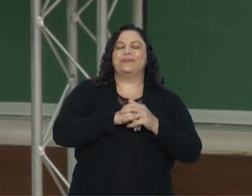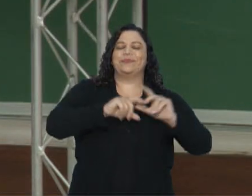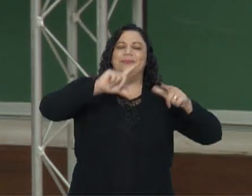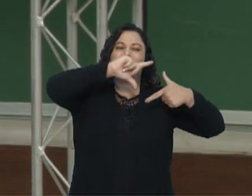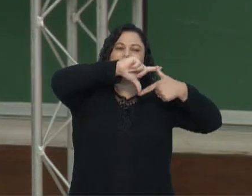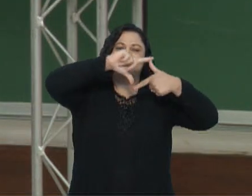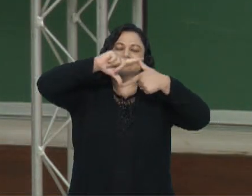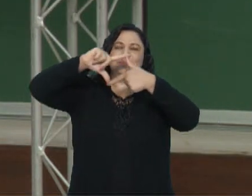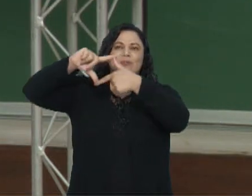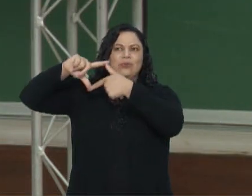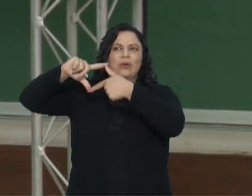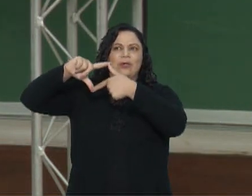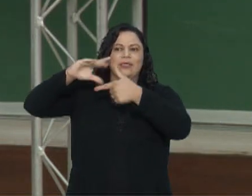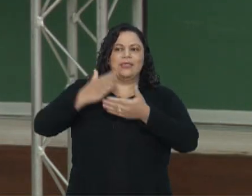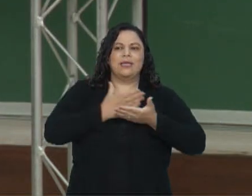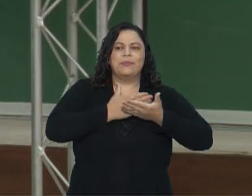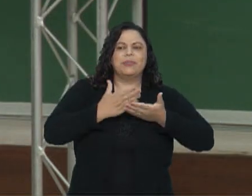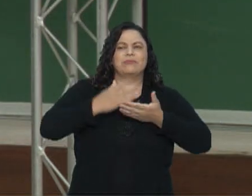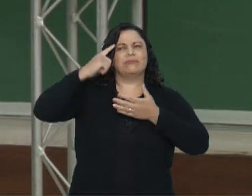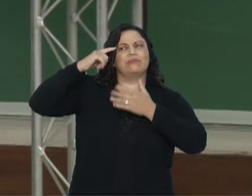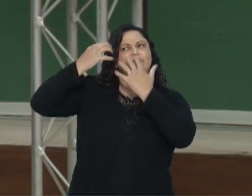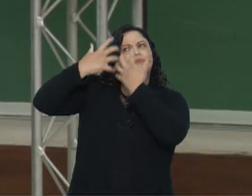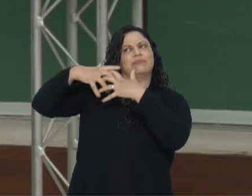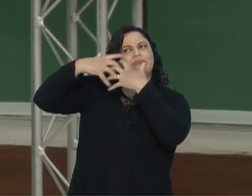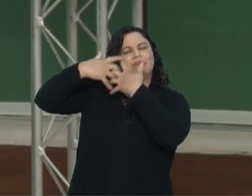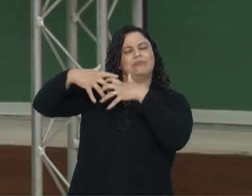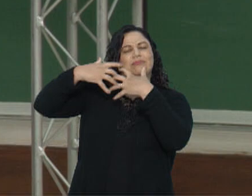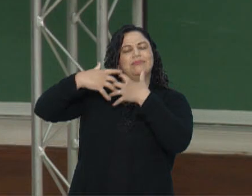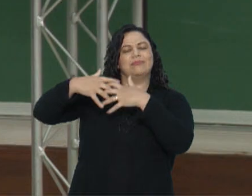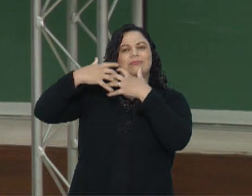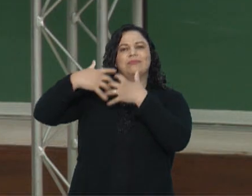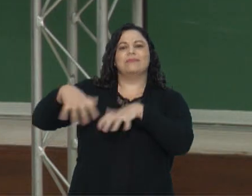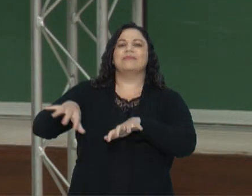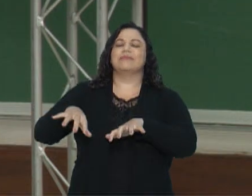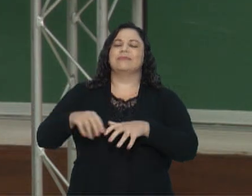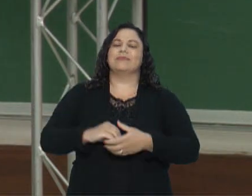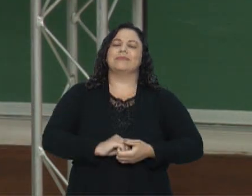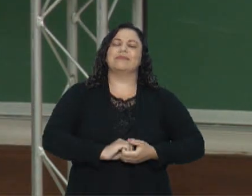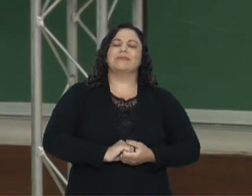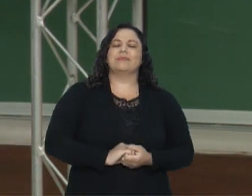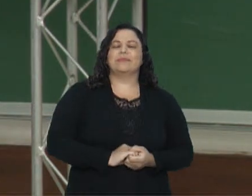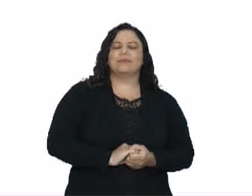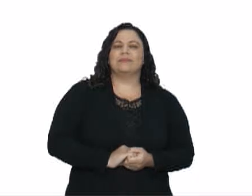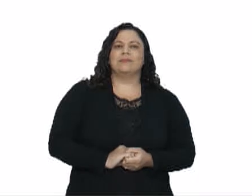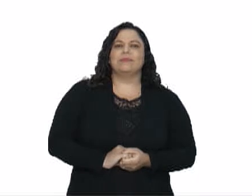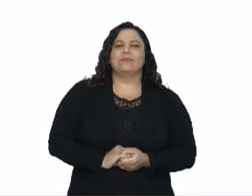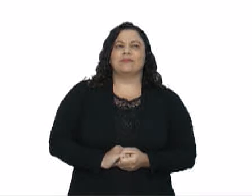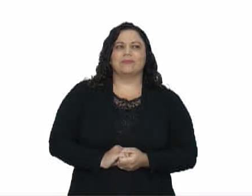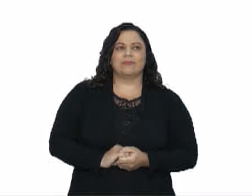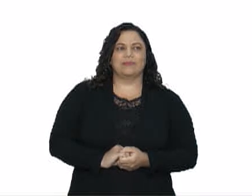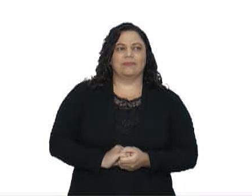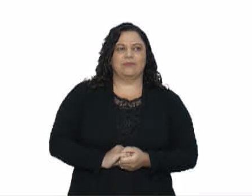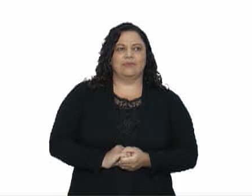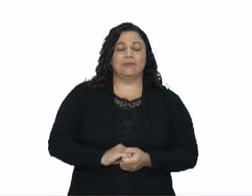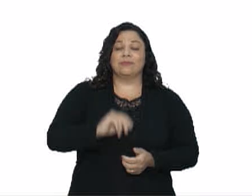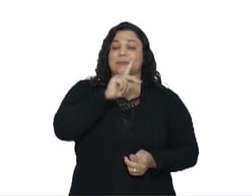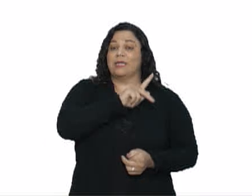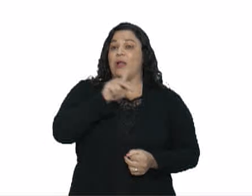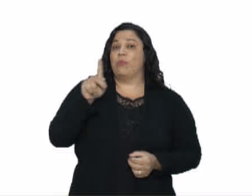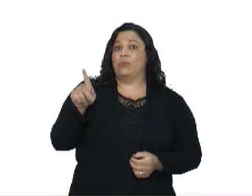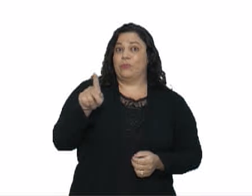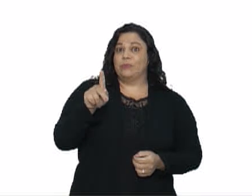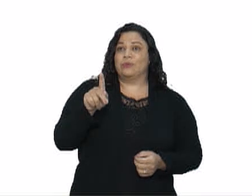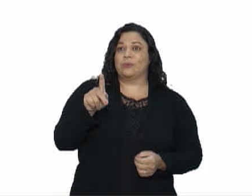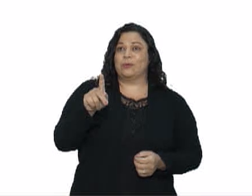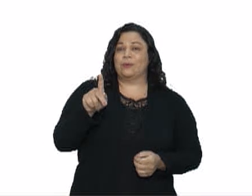nosso fio condutor e aquela reflexão de todo início de aula, certo? Olha o que diz a historieta. A professora Ruda